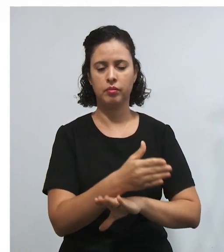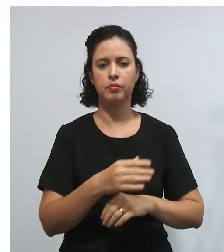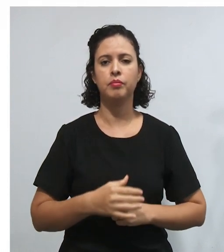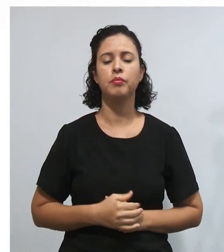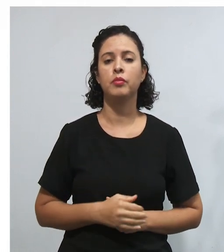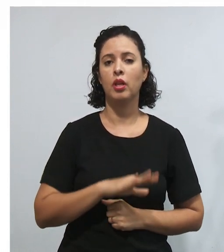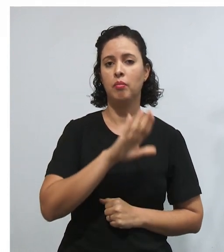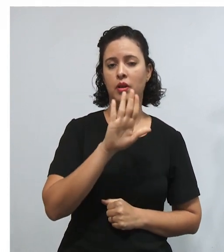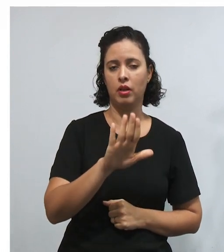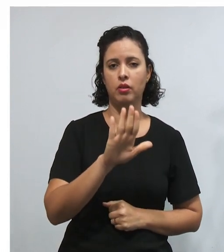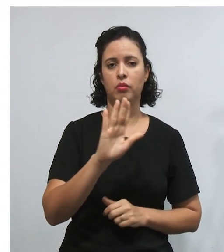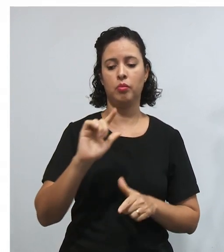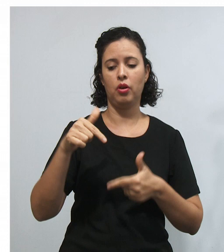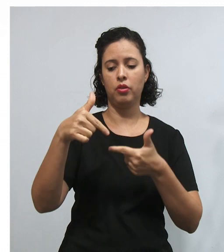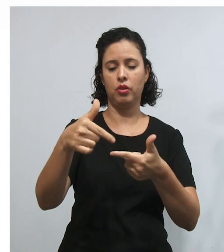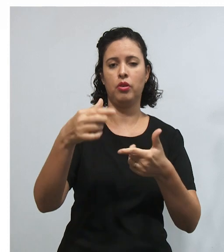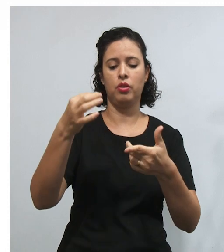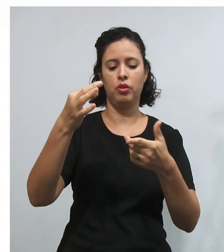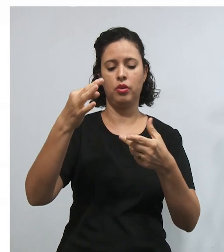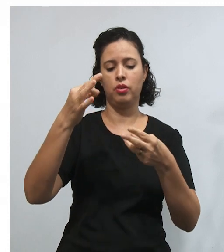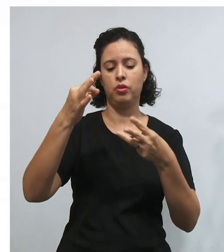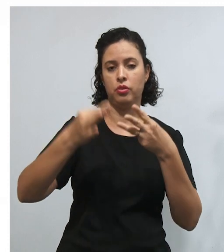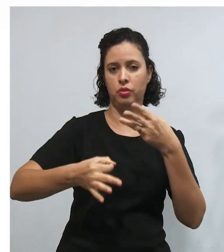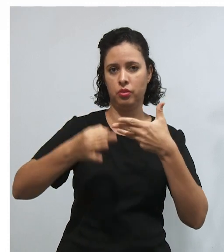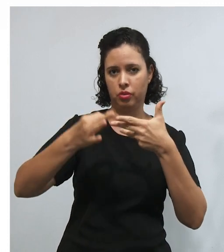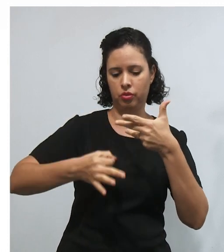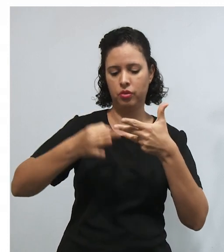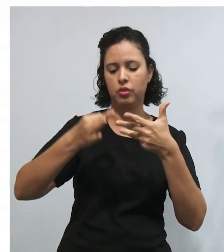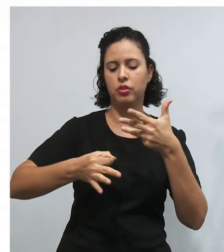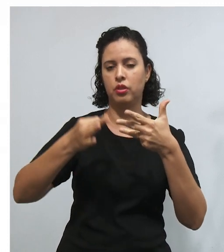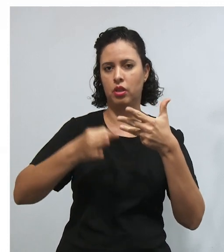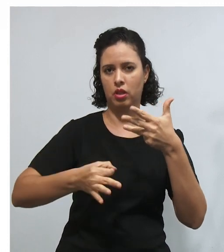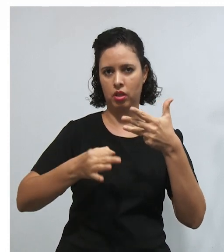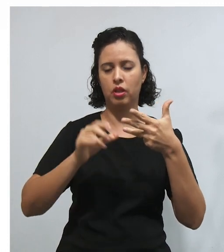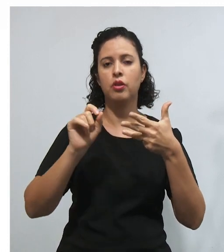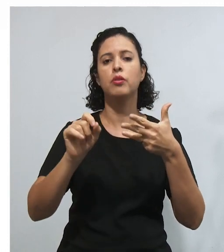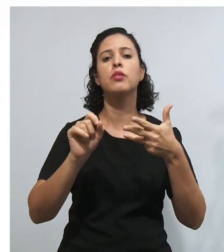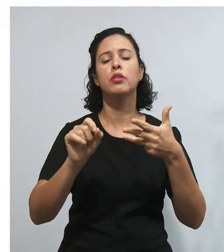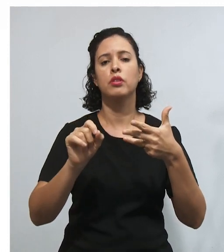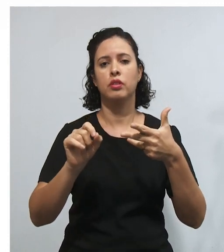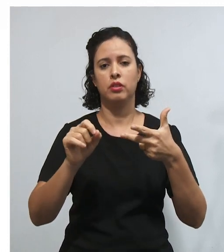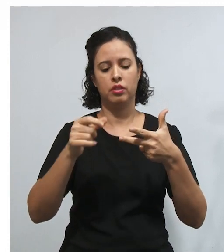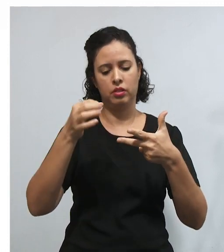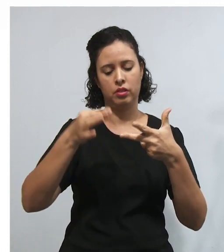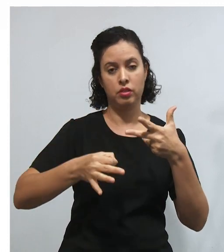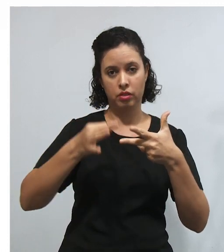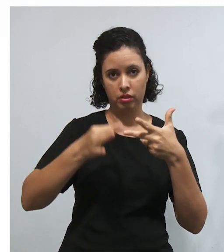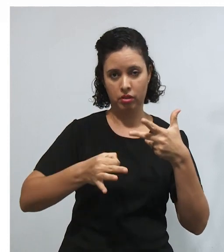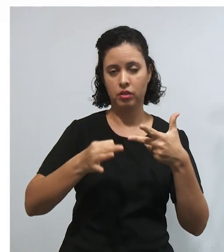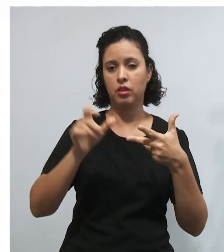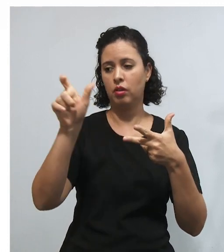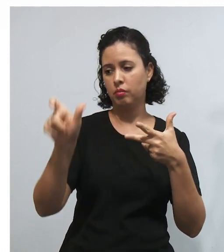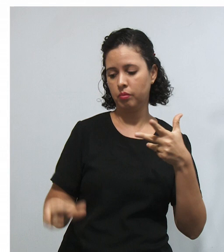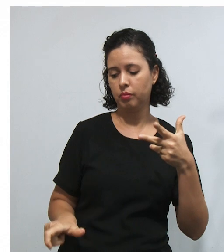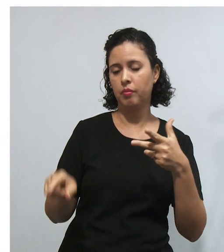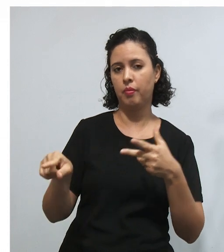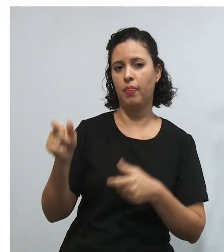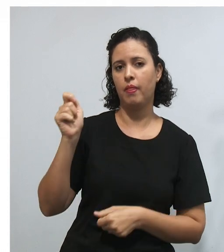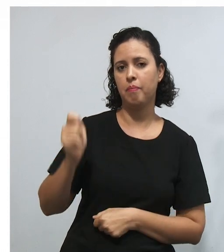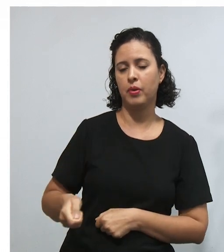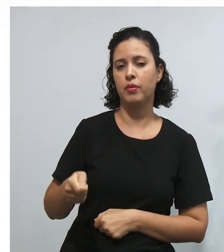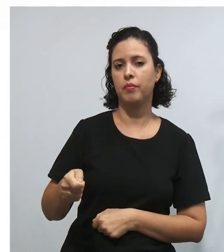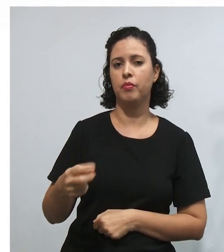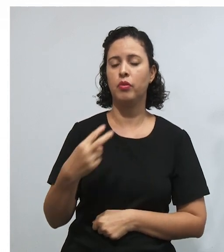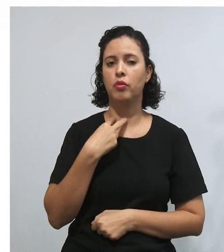tá? Enquanto o Poder Judiciário, aqui no exemplo que eu estou trazendo, na figura do magistrado ou do juiz, no